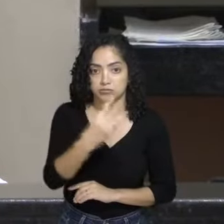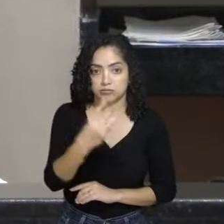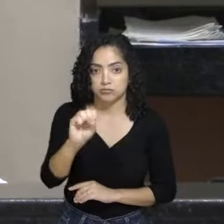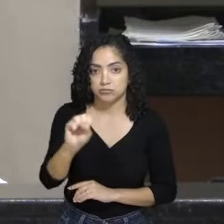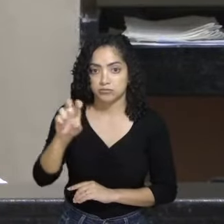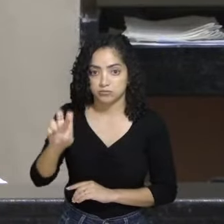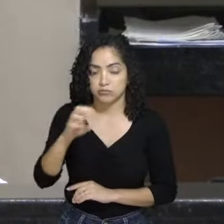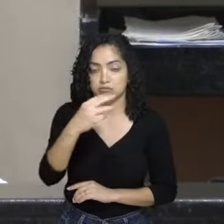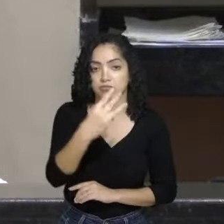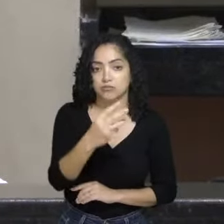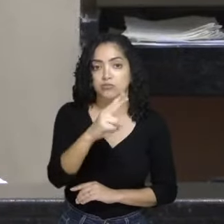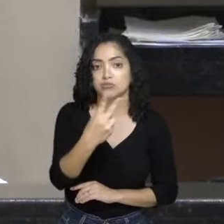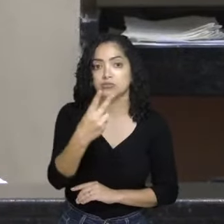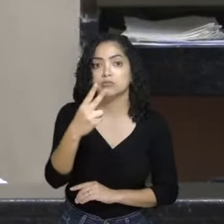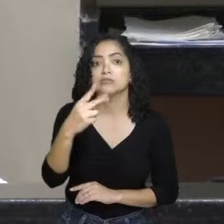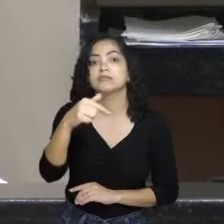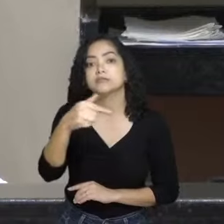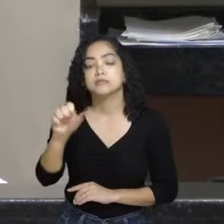385, 278,